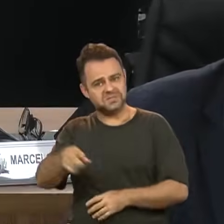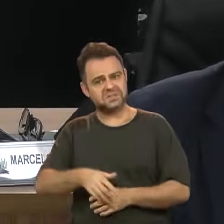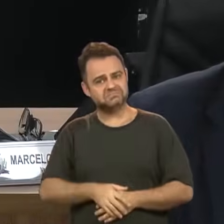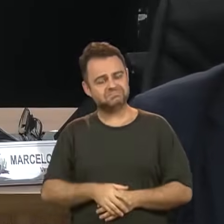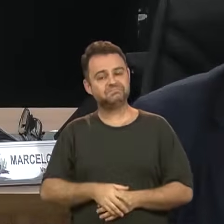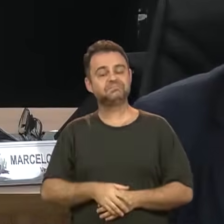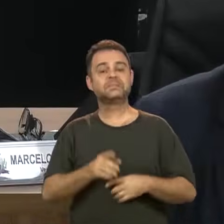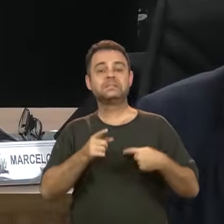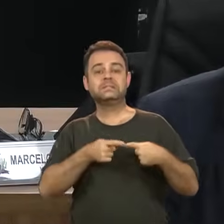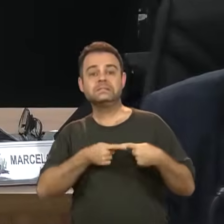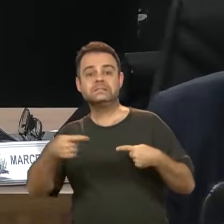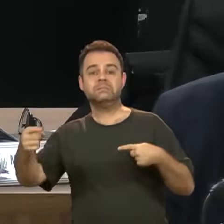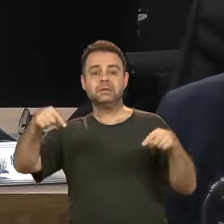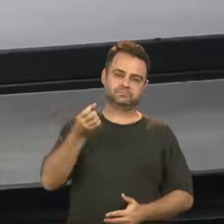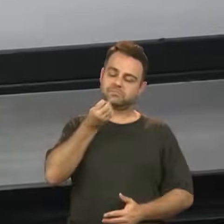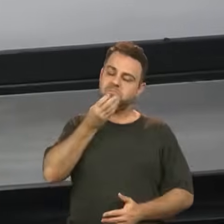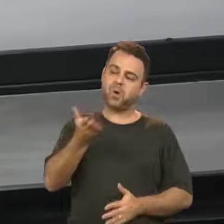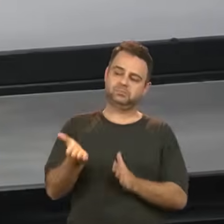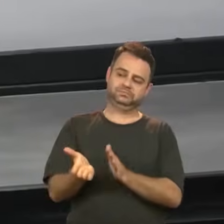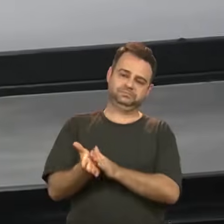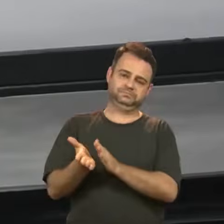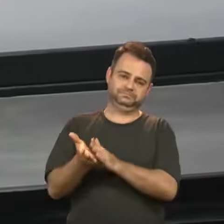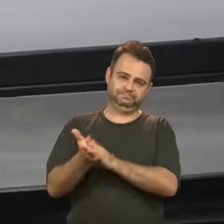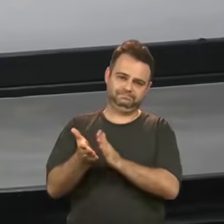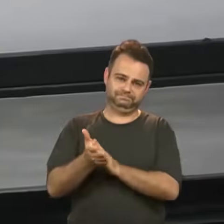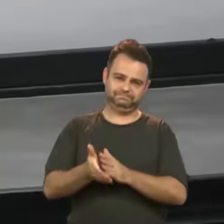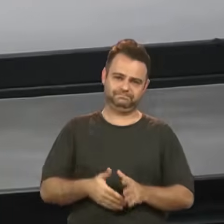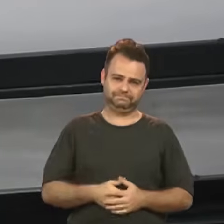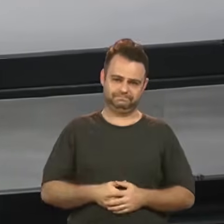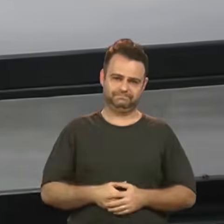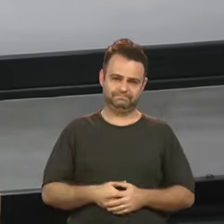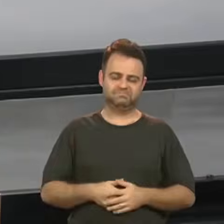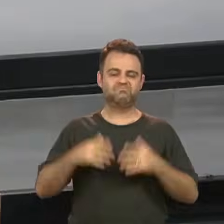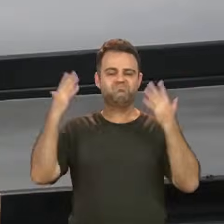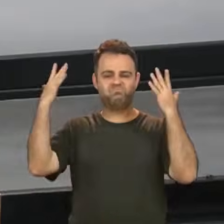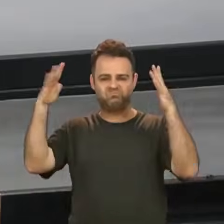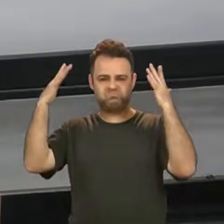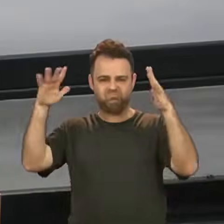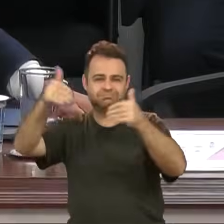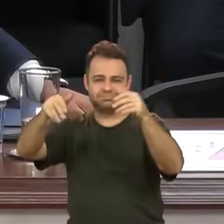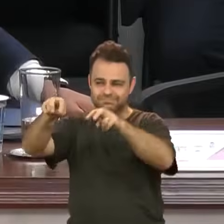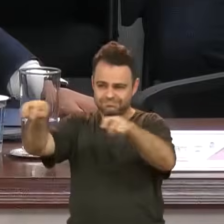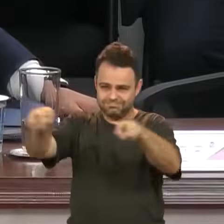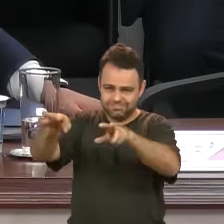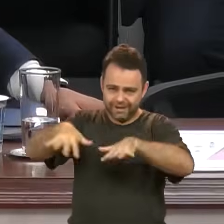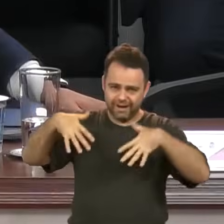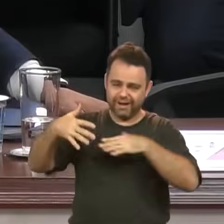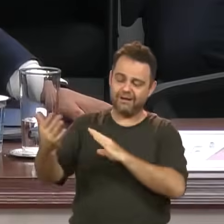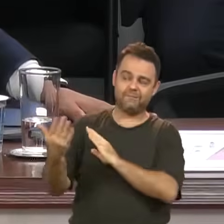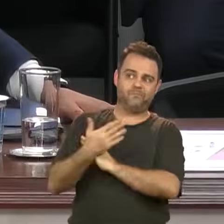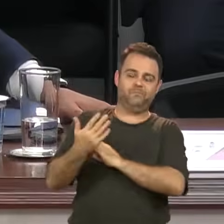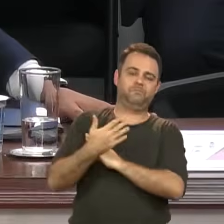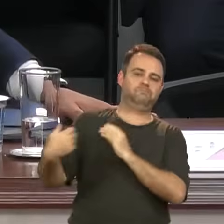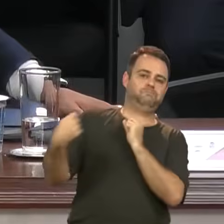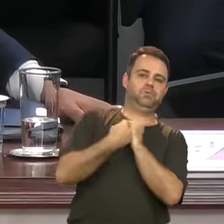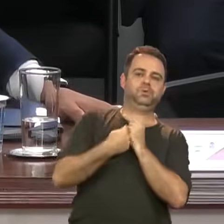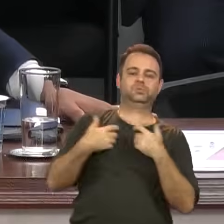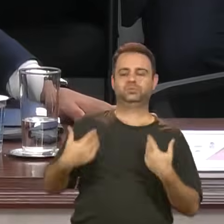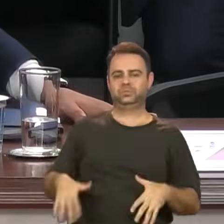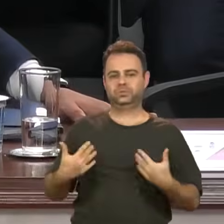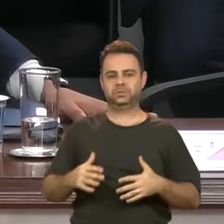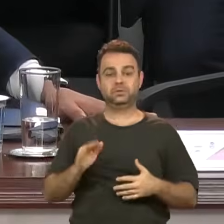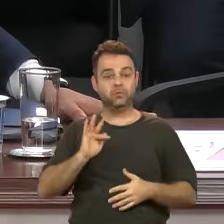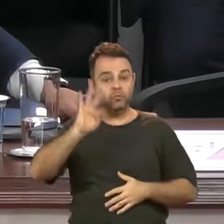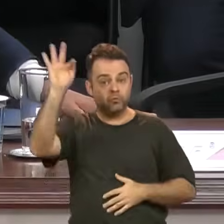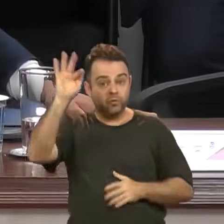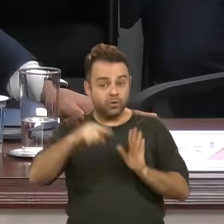semana vai trazer muita conscientização. Dá um viva a Semana do Laço Branco. E dizer que agora a lei, vamos